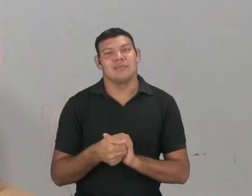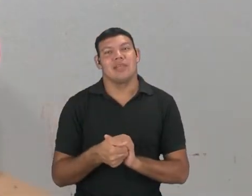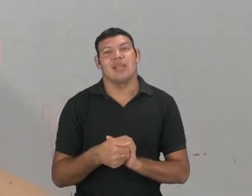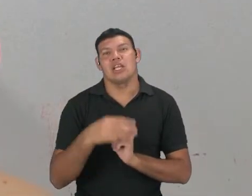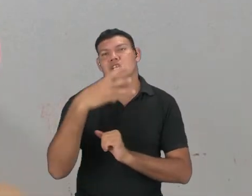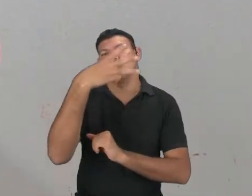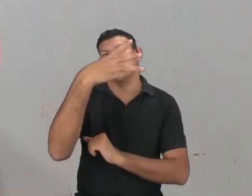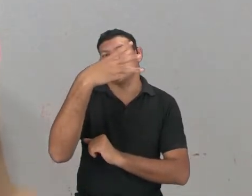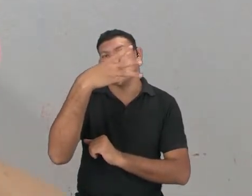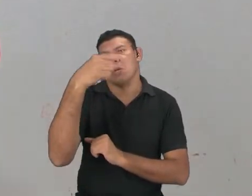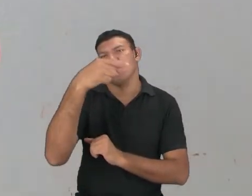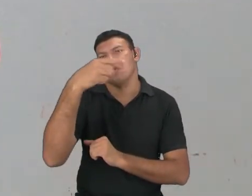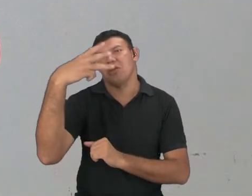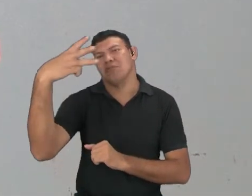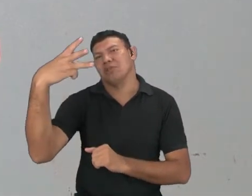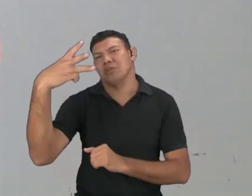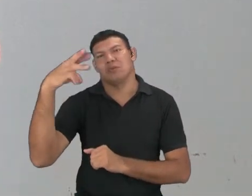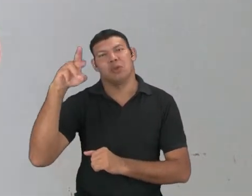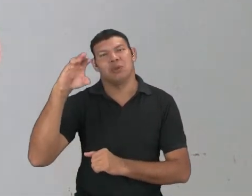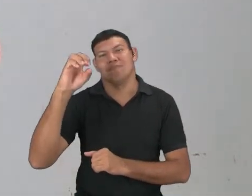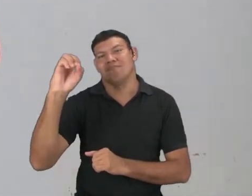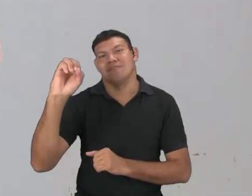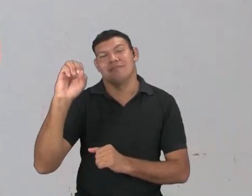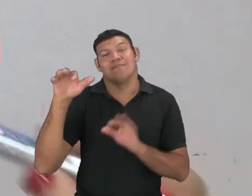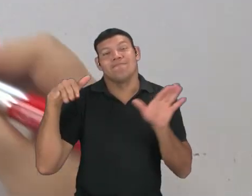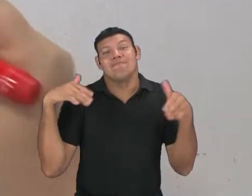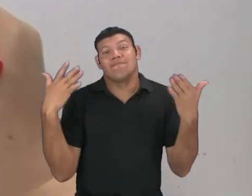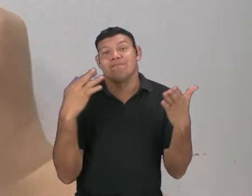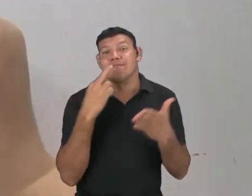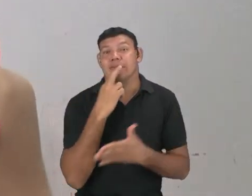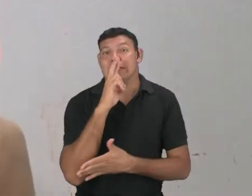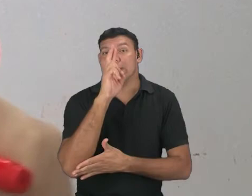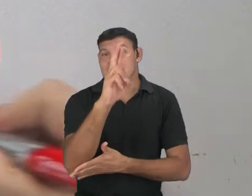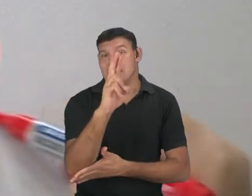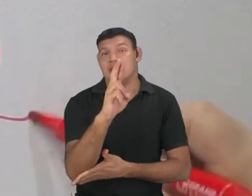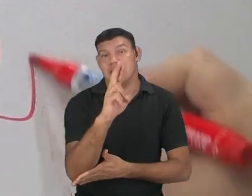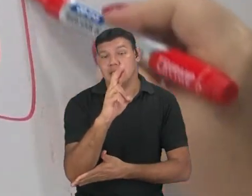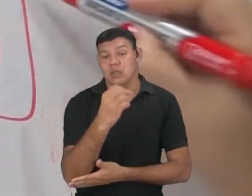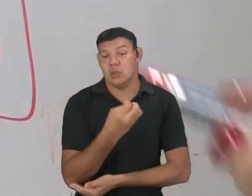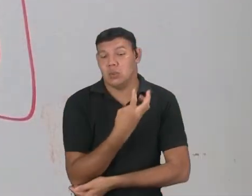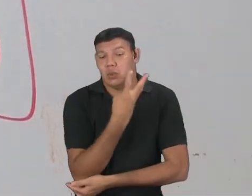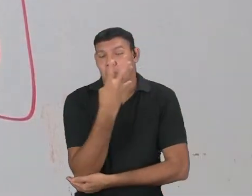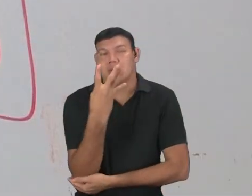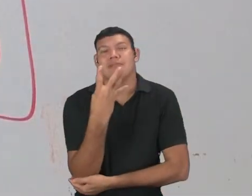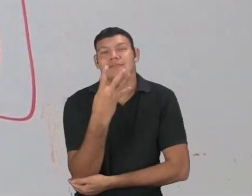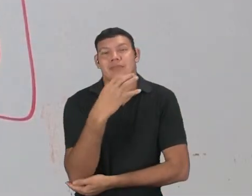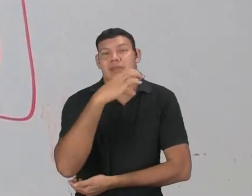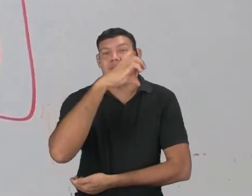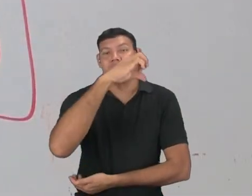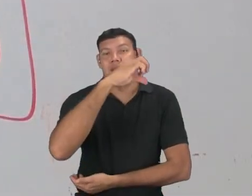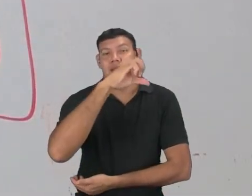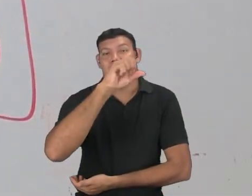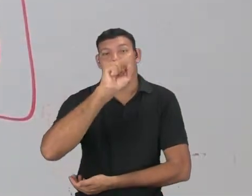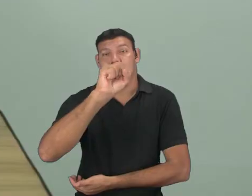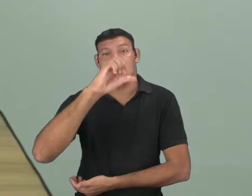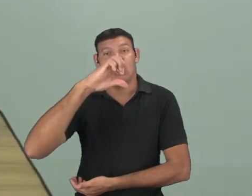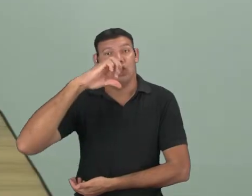tiro 3, vou ficar com 0. Então, a quantidade aqui é